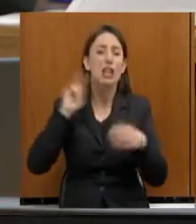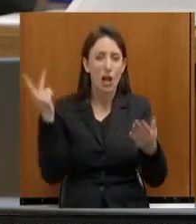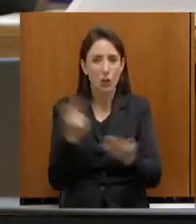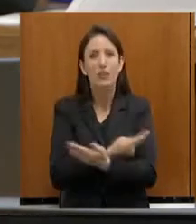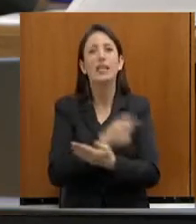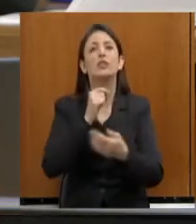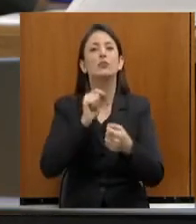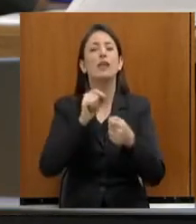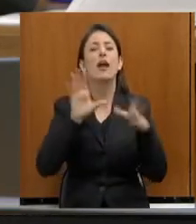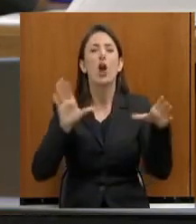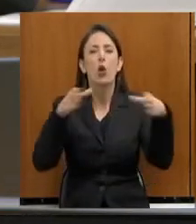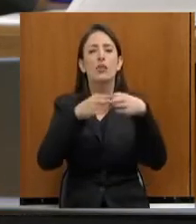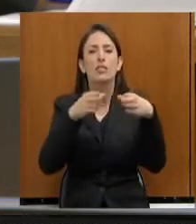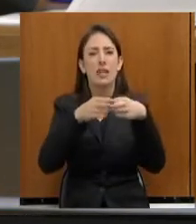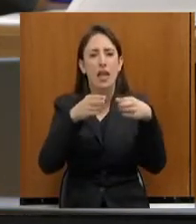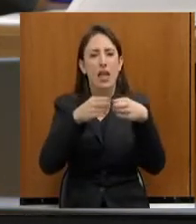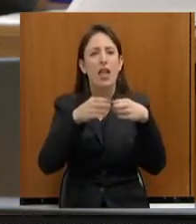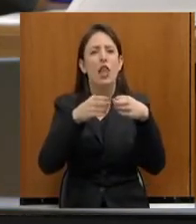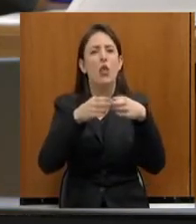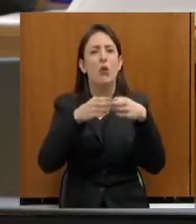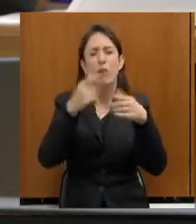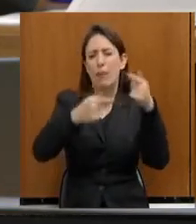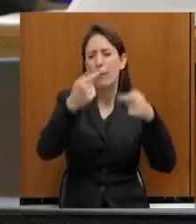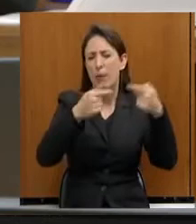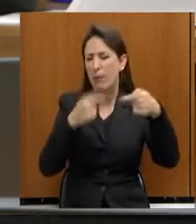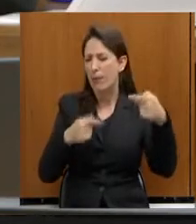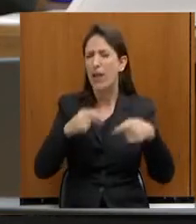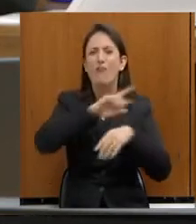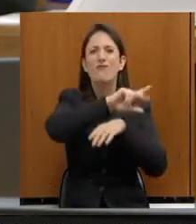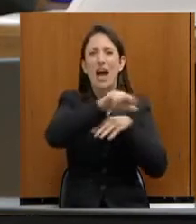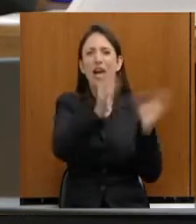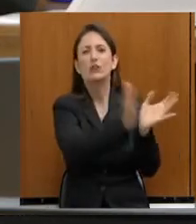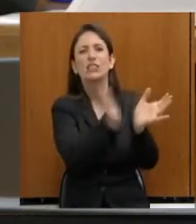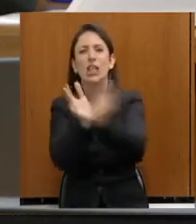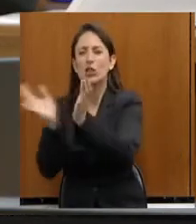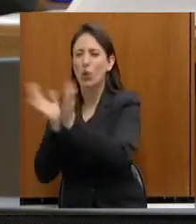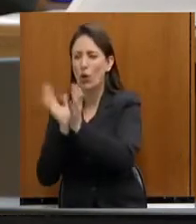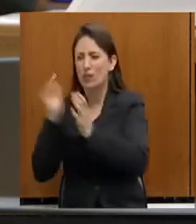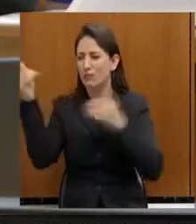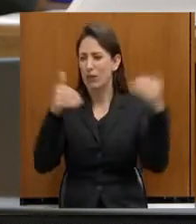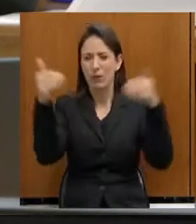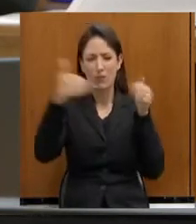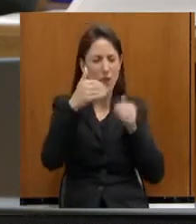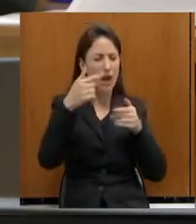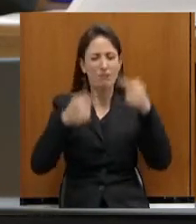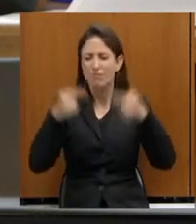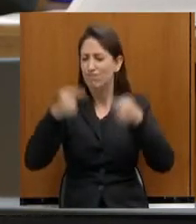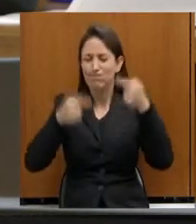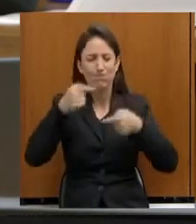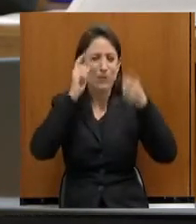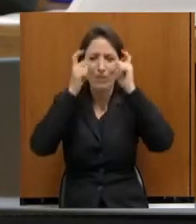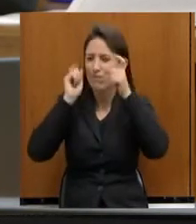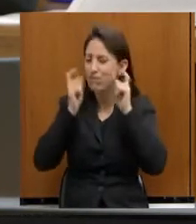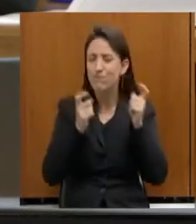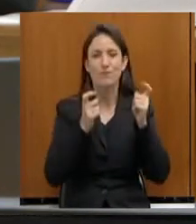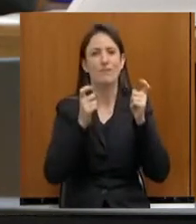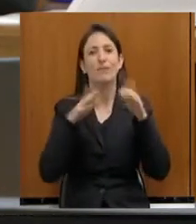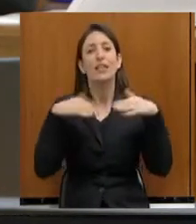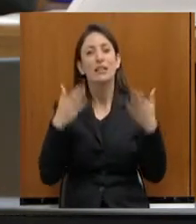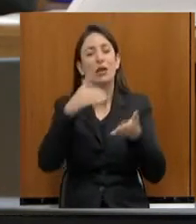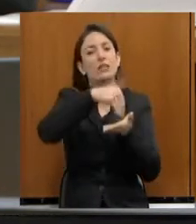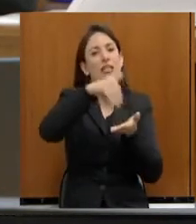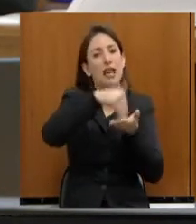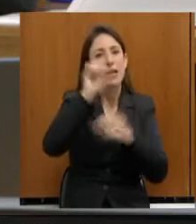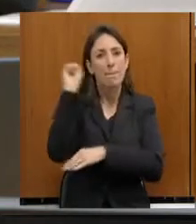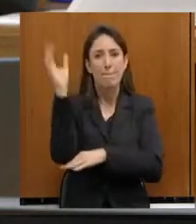conselho com participação de diversos setores da nossa sociedade a Secretaria de Meio Ambiente através